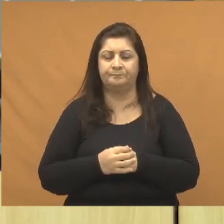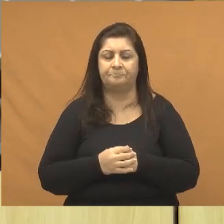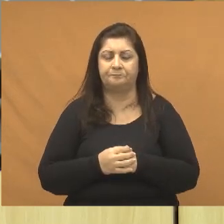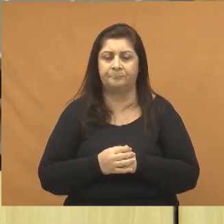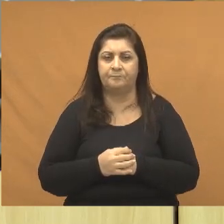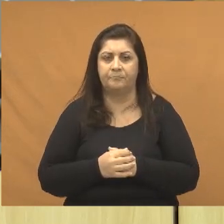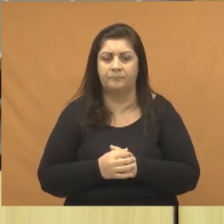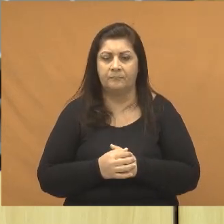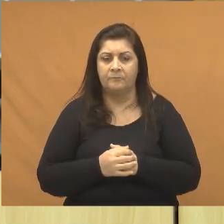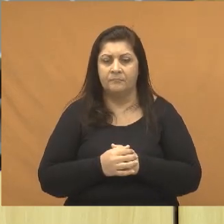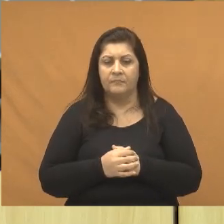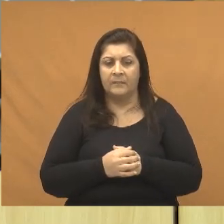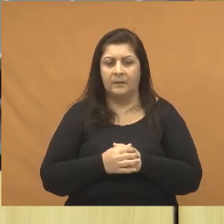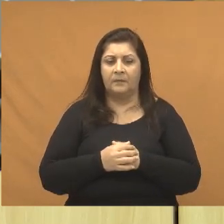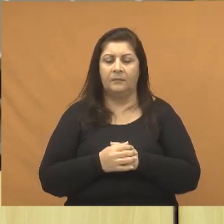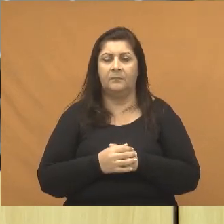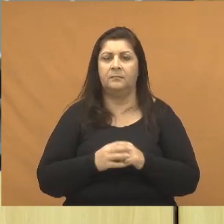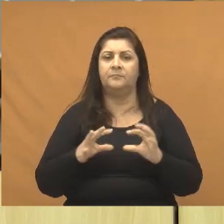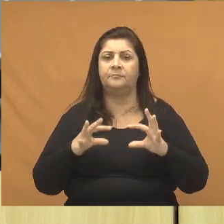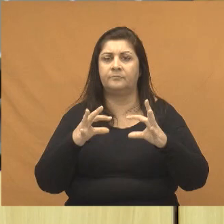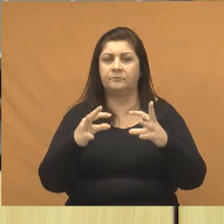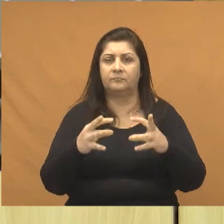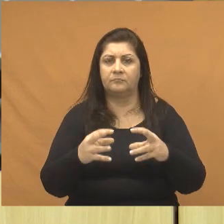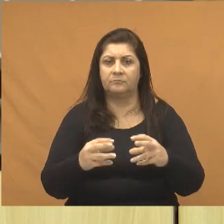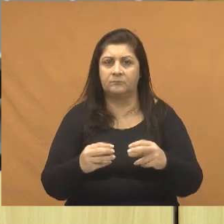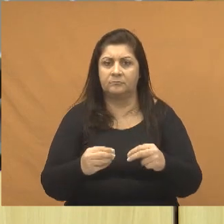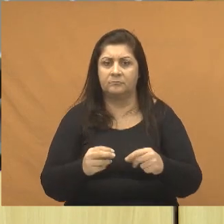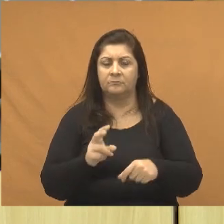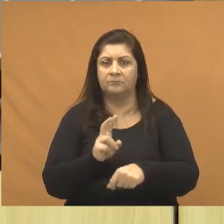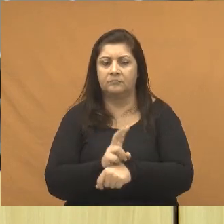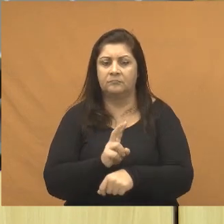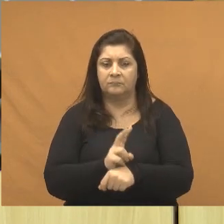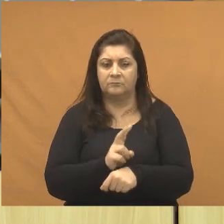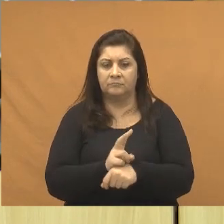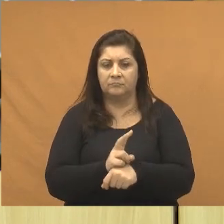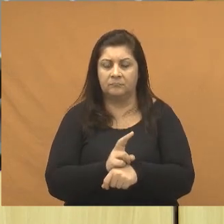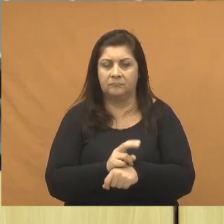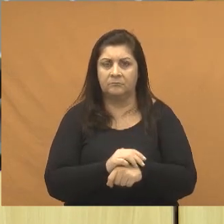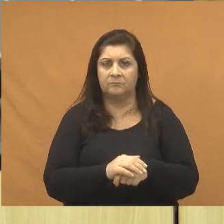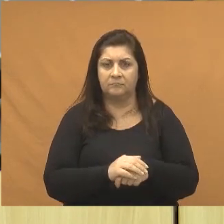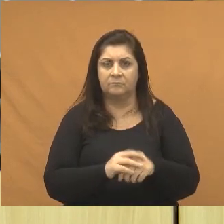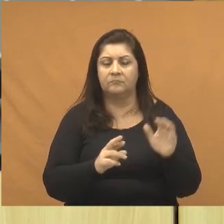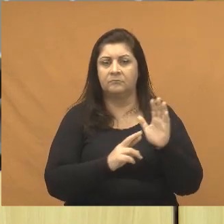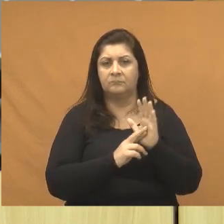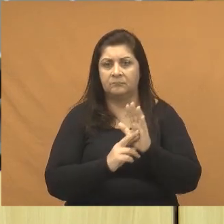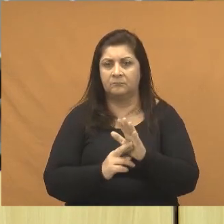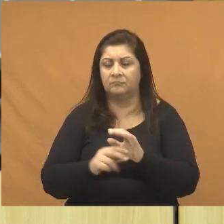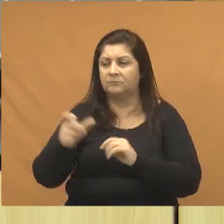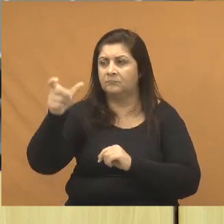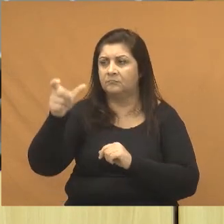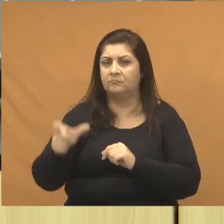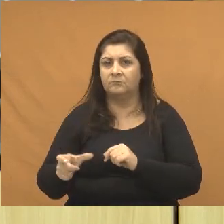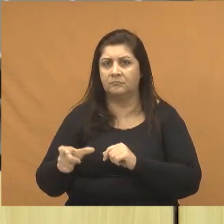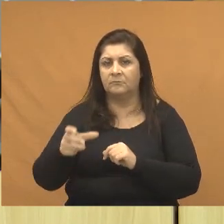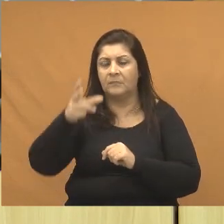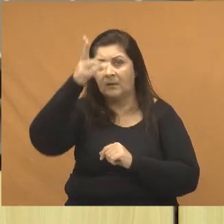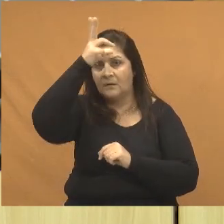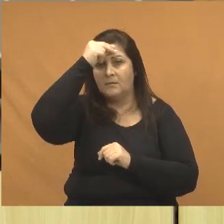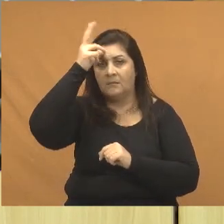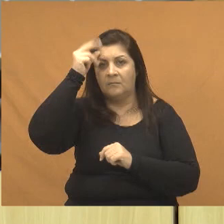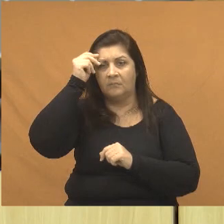Pindamonhangaba, aos patrocinadores através de seus representantes legais, Prefeitura Municipal de